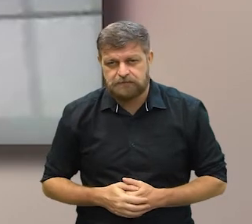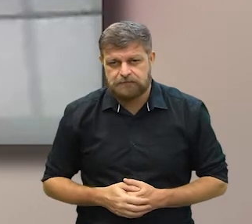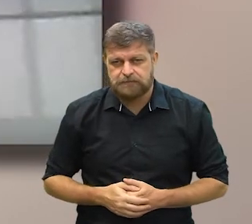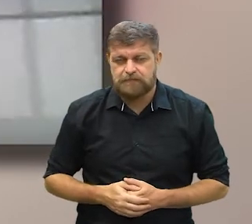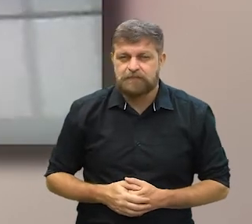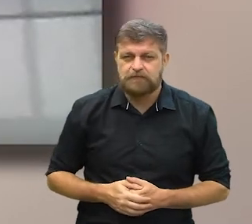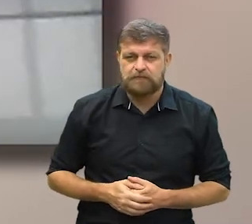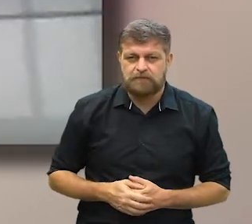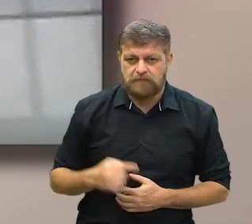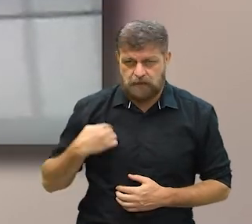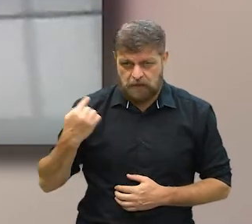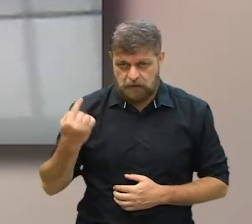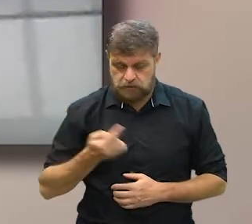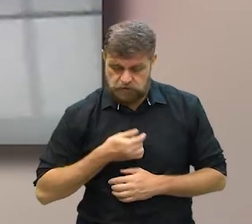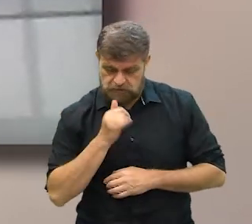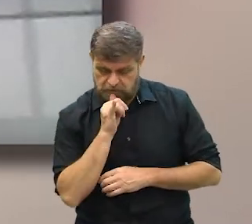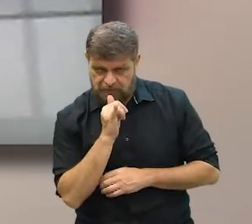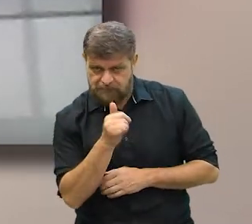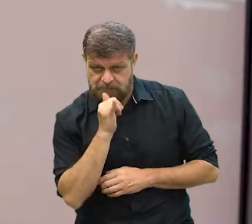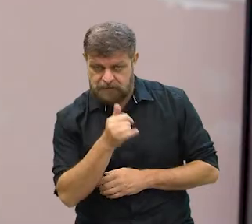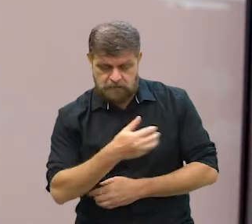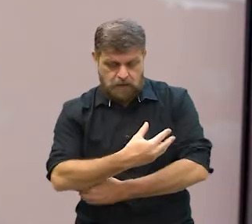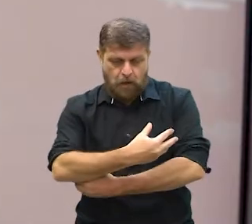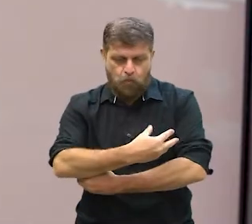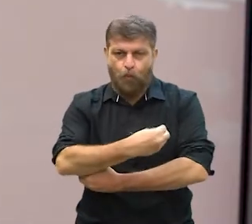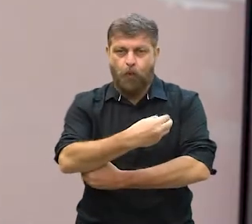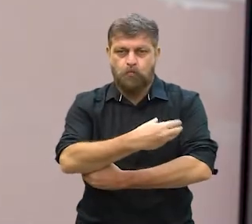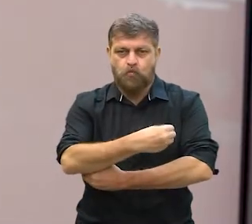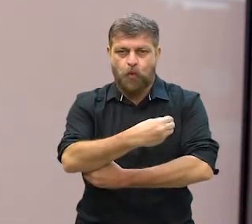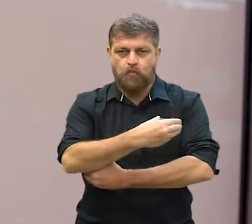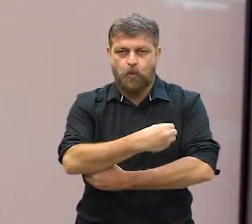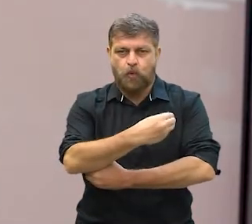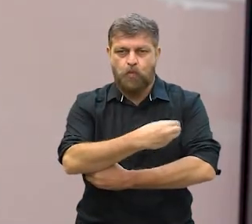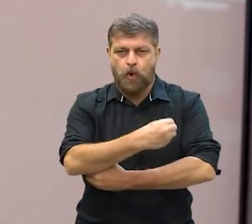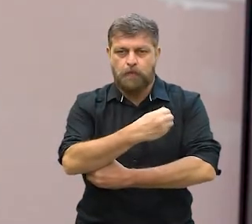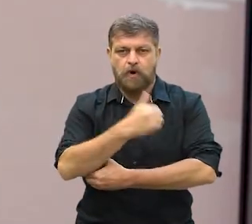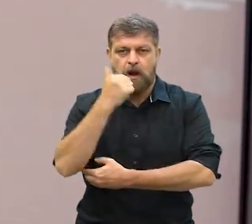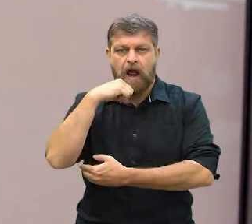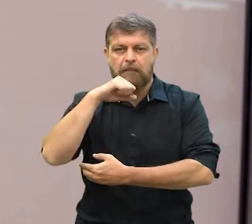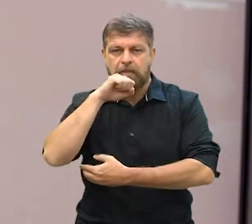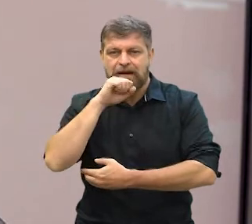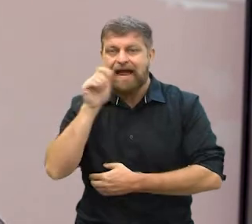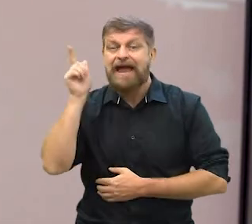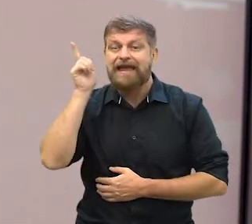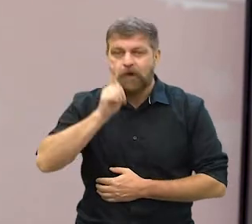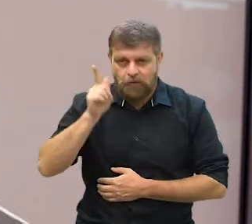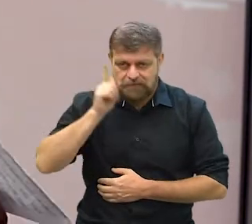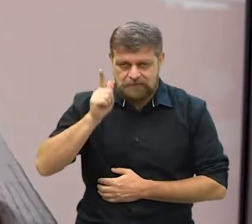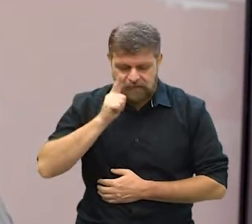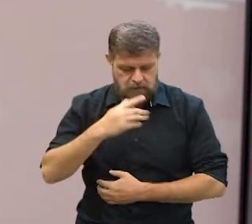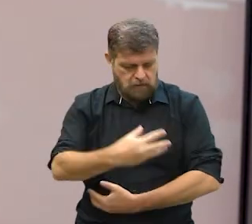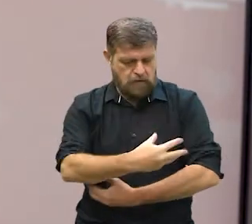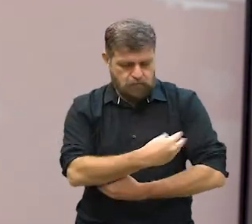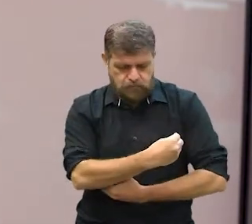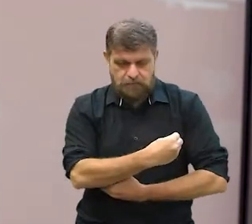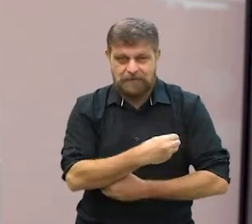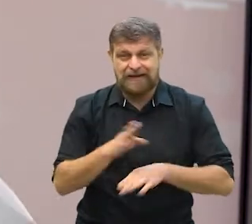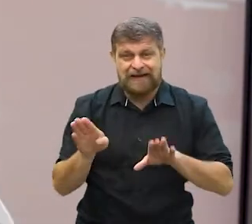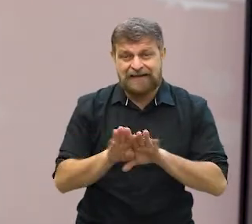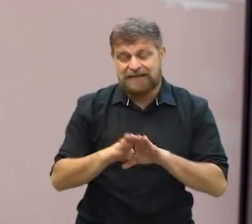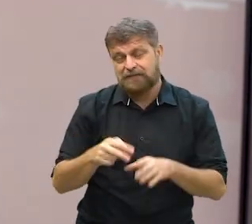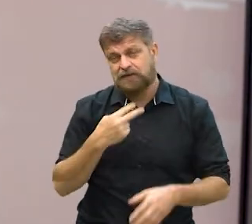sem saber o que o bebê tem. E, ô, Tânia, a gente está falando aí da amamentação das mães